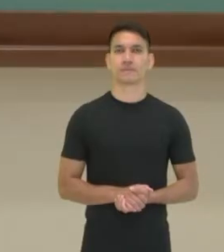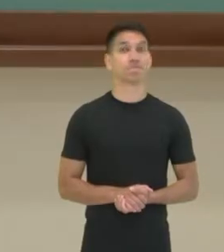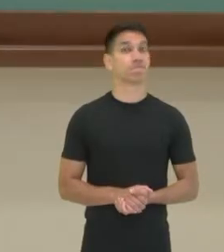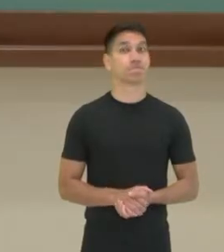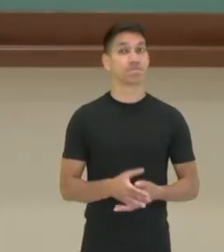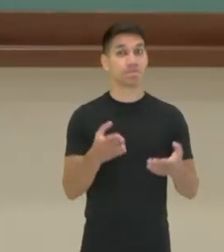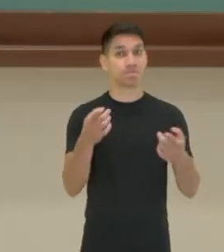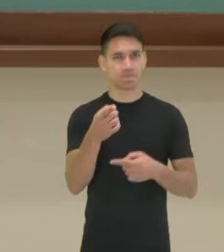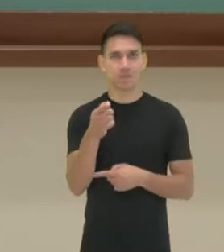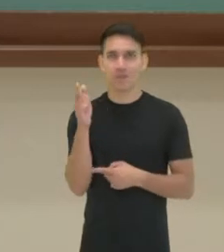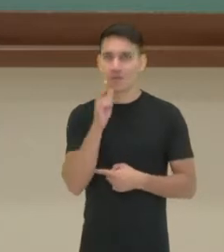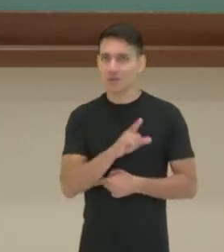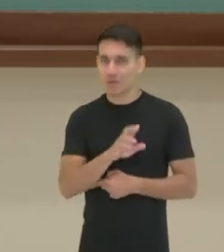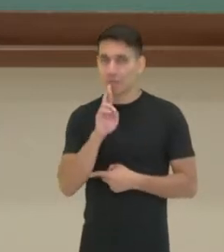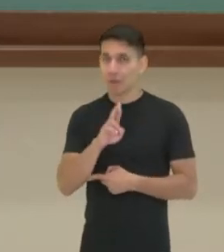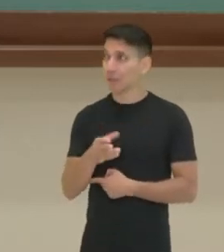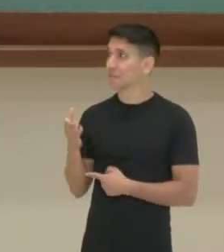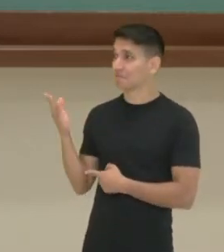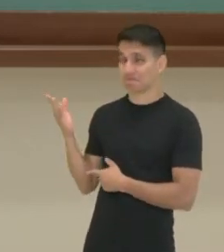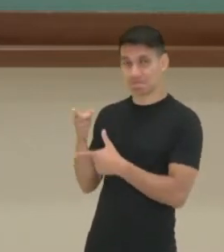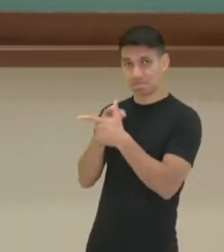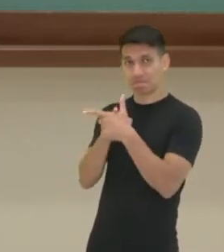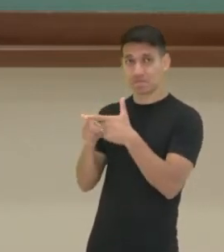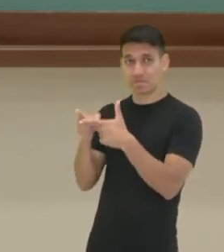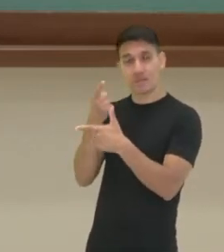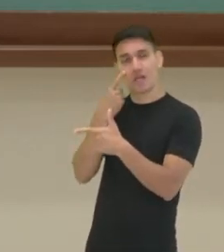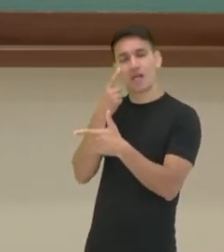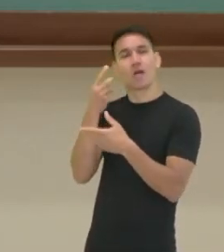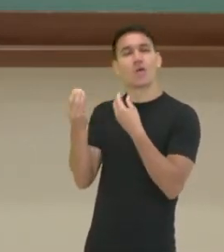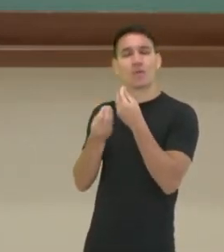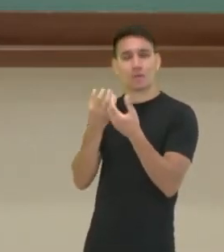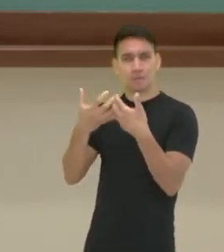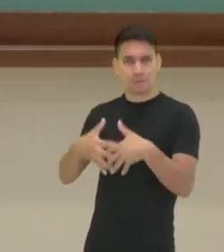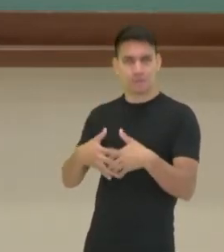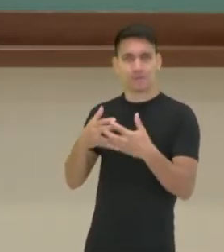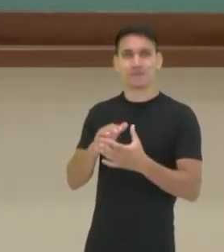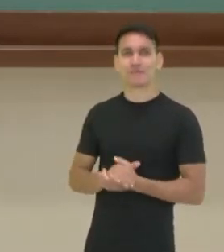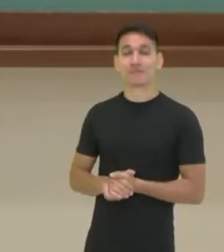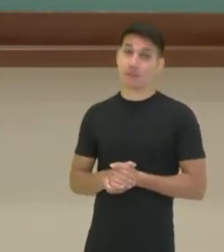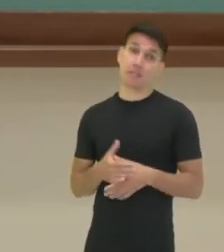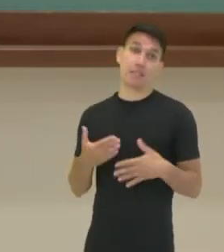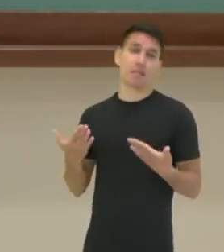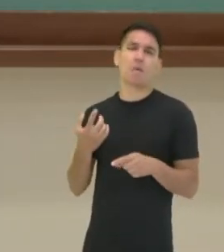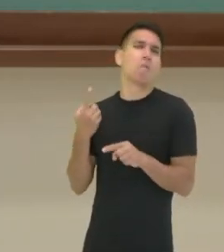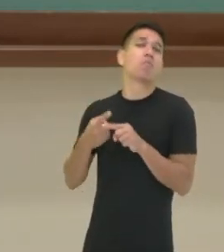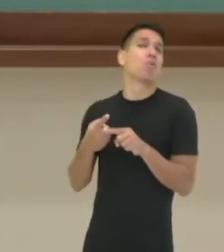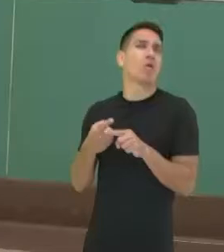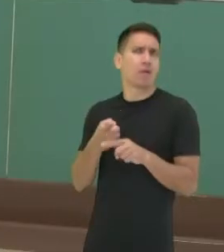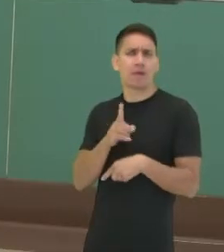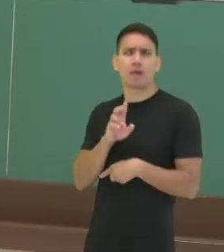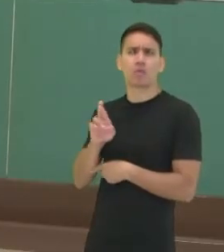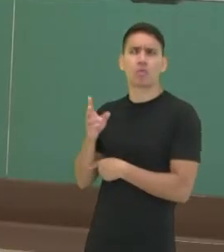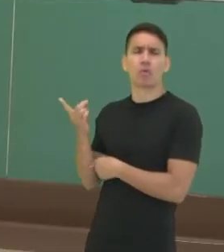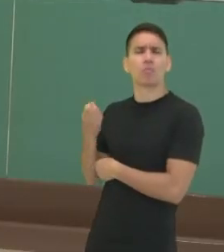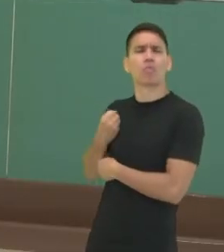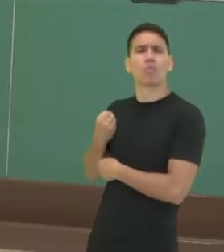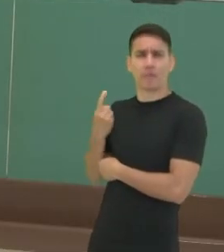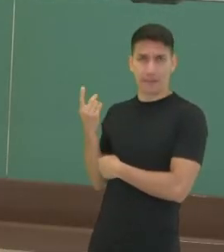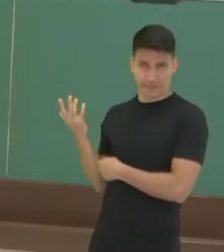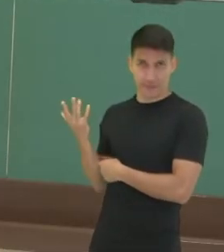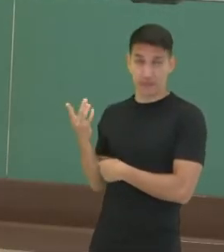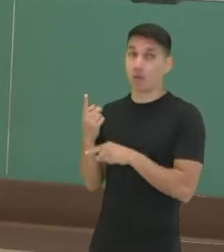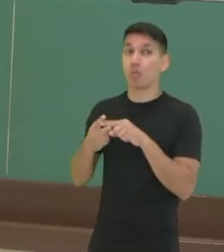E aí, galerinha, conseguiram fazer essa divisão? Olha só, veja aqui comigo, né? Então, por que a gente chegou nessa divisão mesmo? Porque, olha